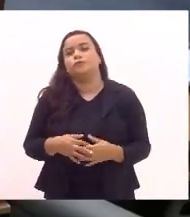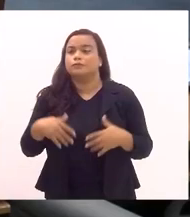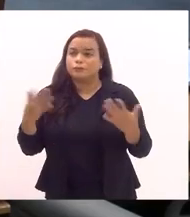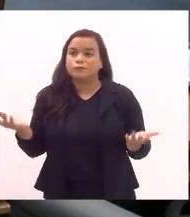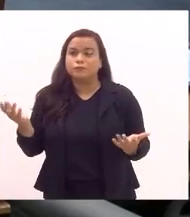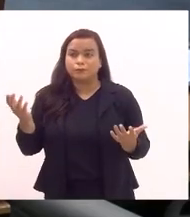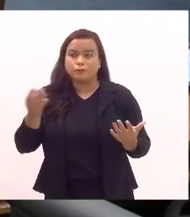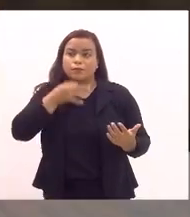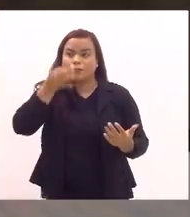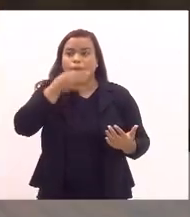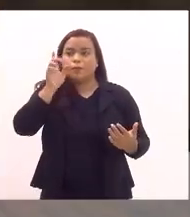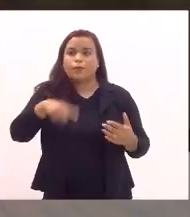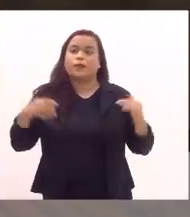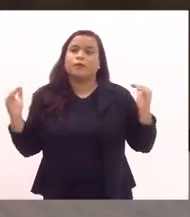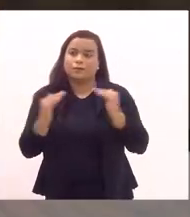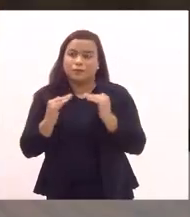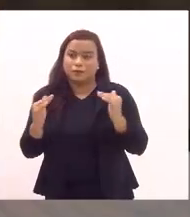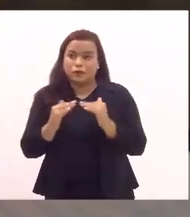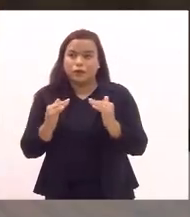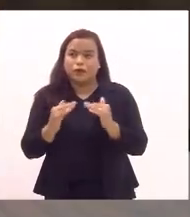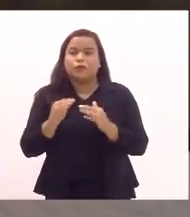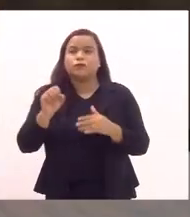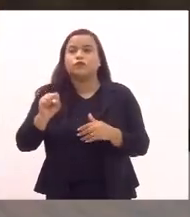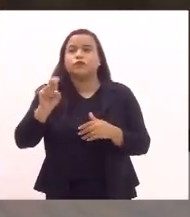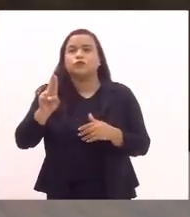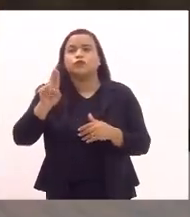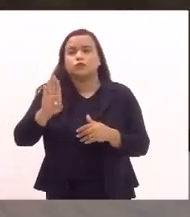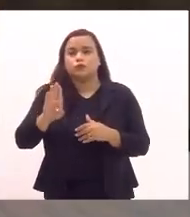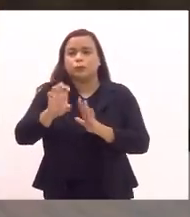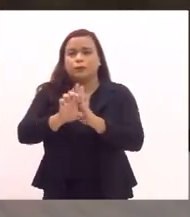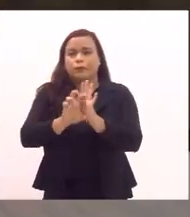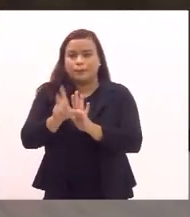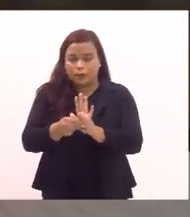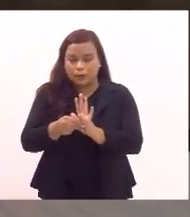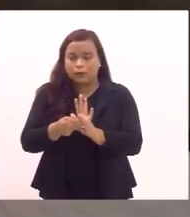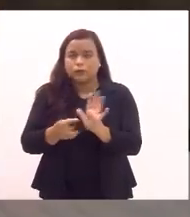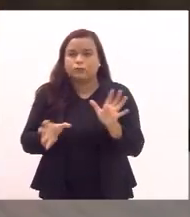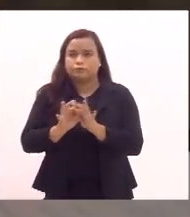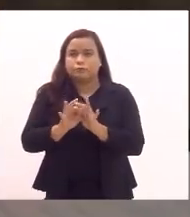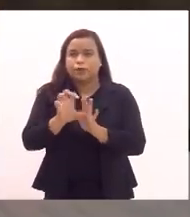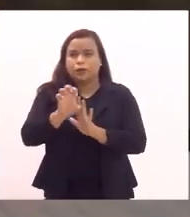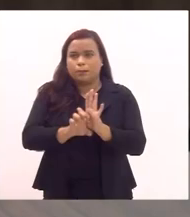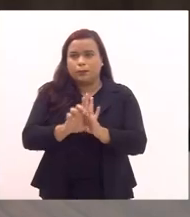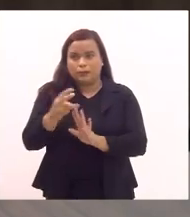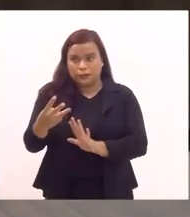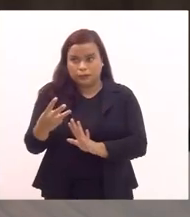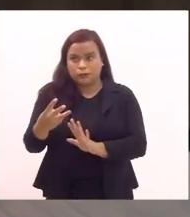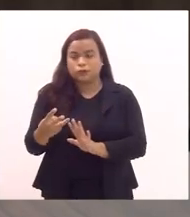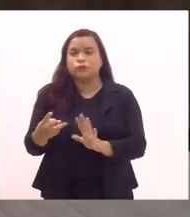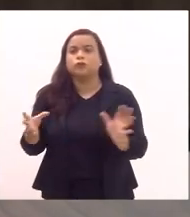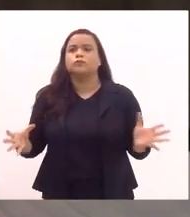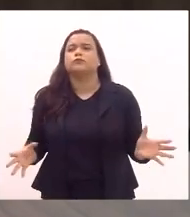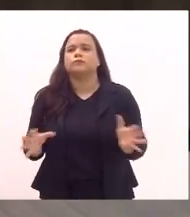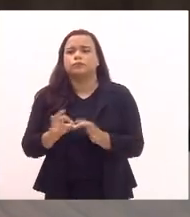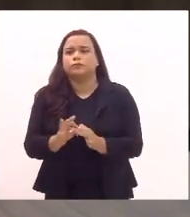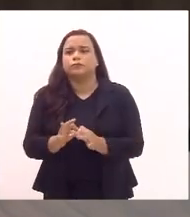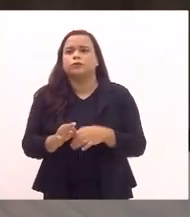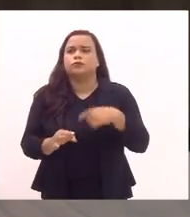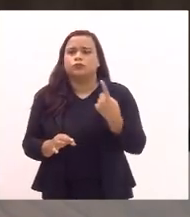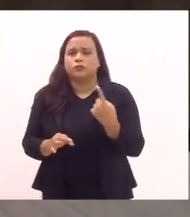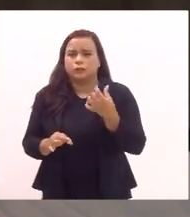presente parecer é favorável com subemenda à emenda três favorável com subemenda aglutinativas